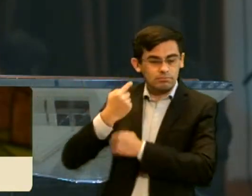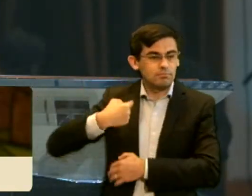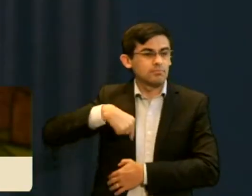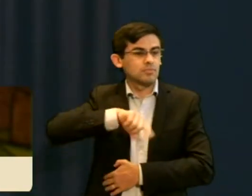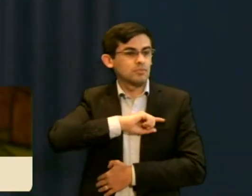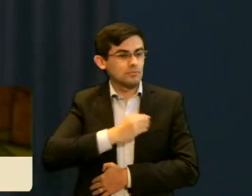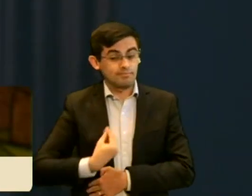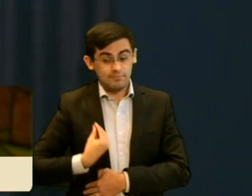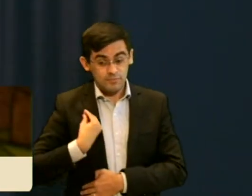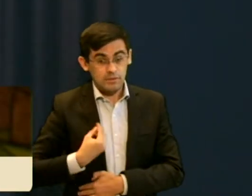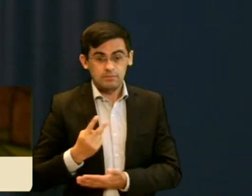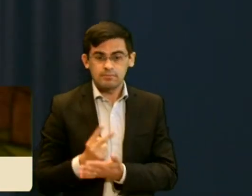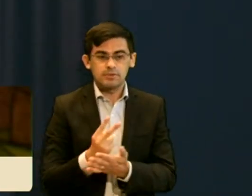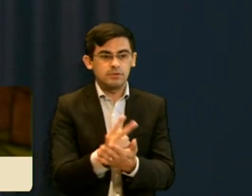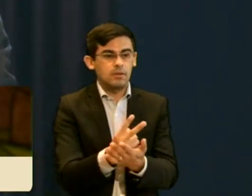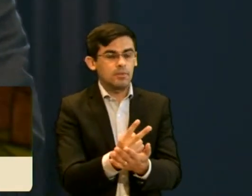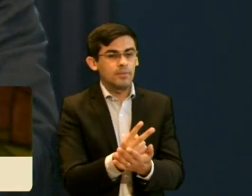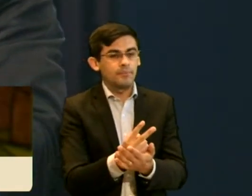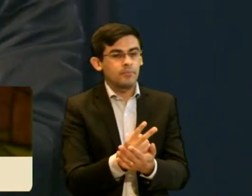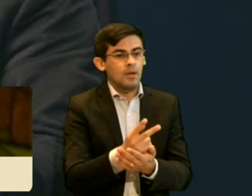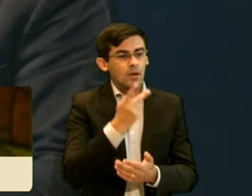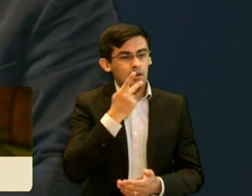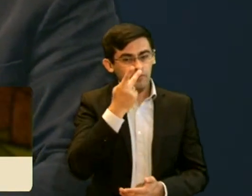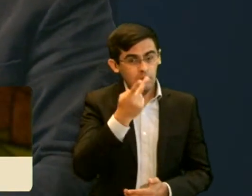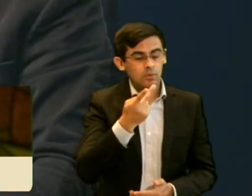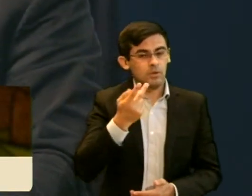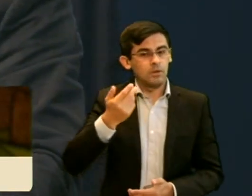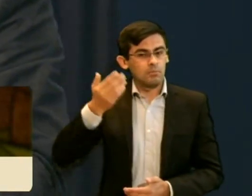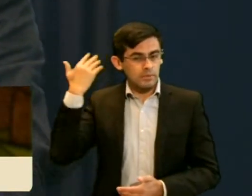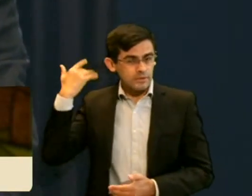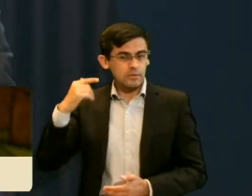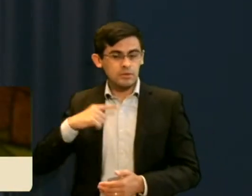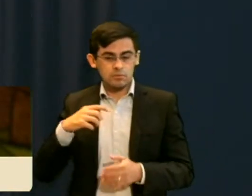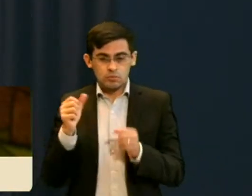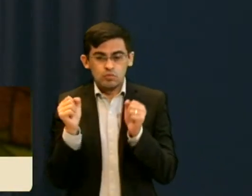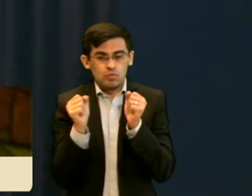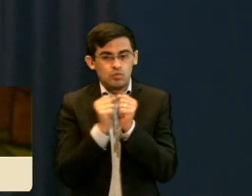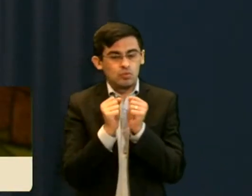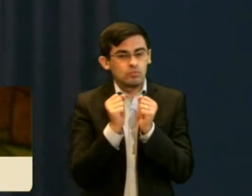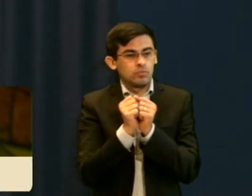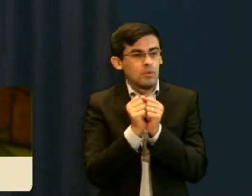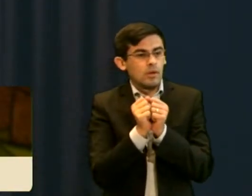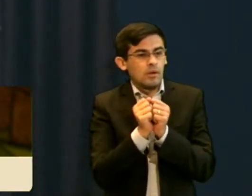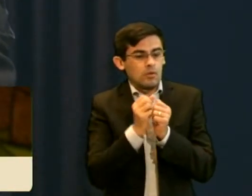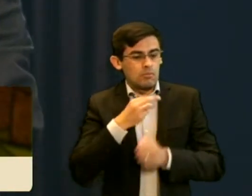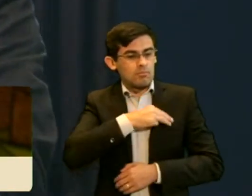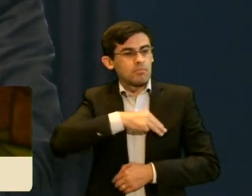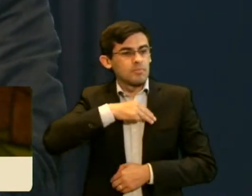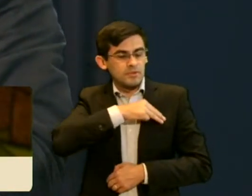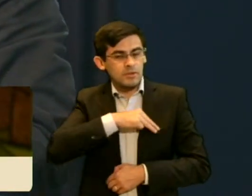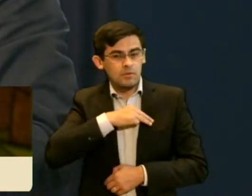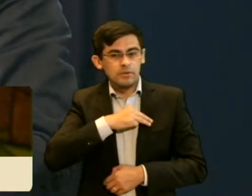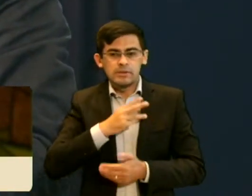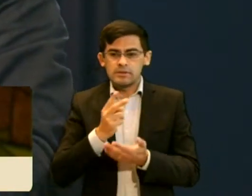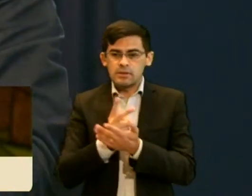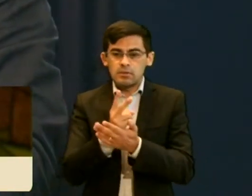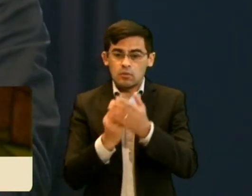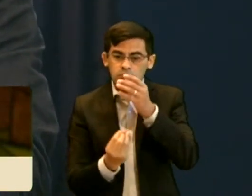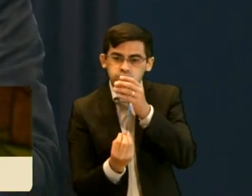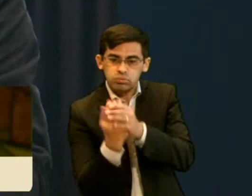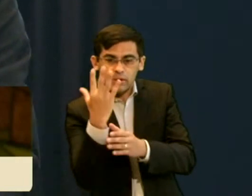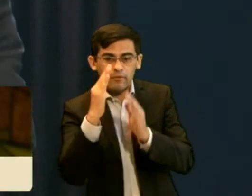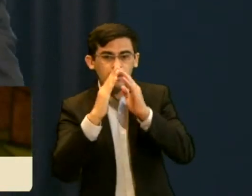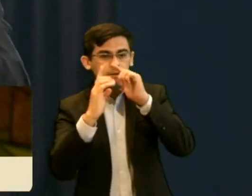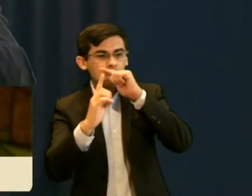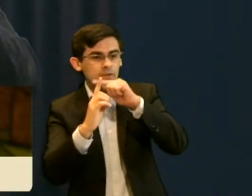gente. Ele falou que ele tinha uma parceria com uma missão. Cada igreja que ele levantava no México,